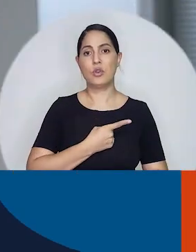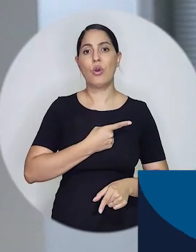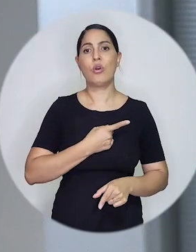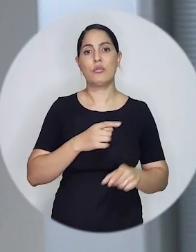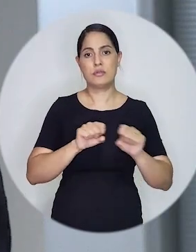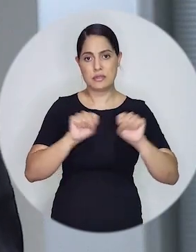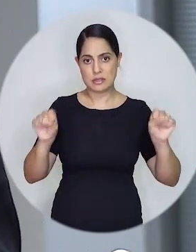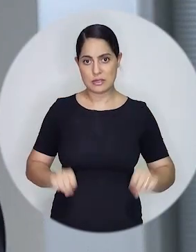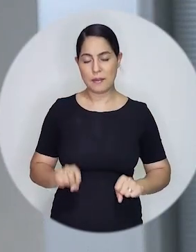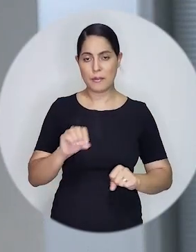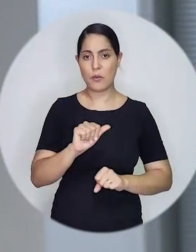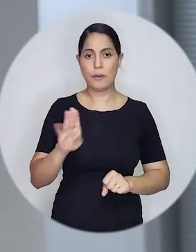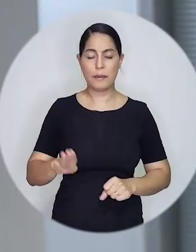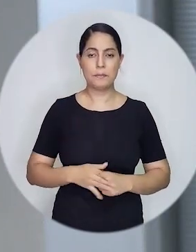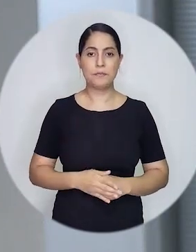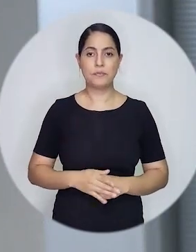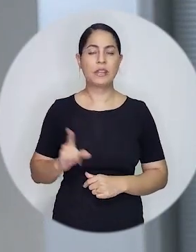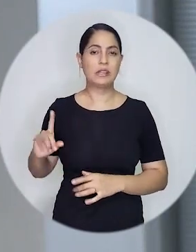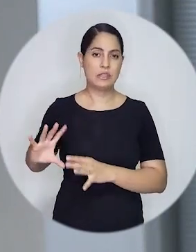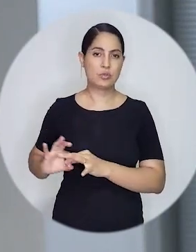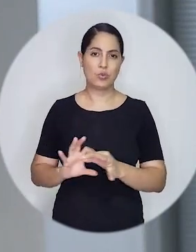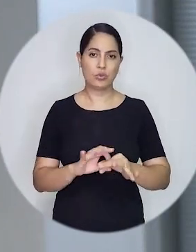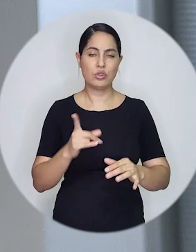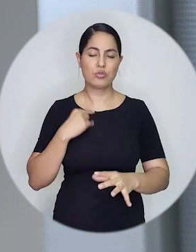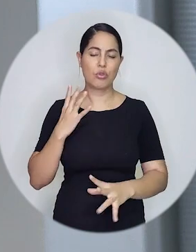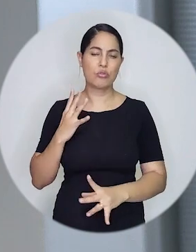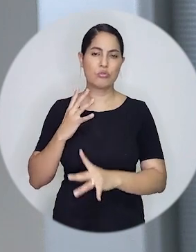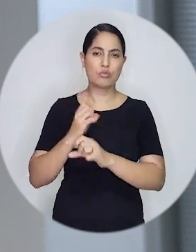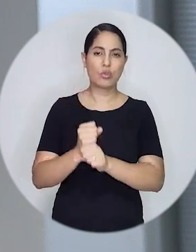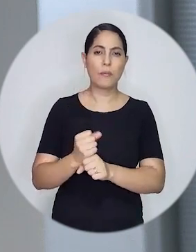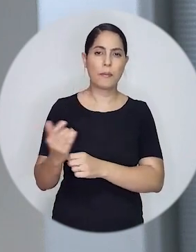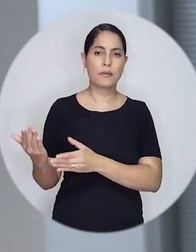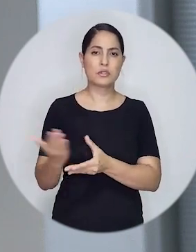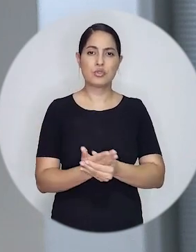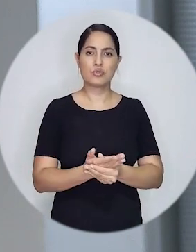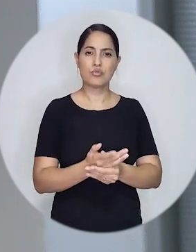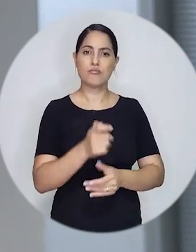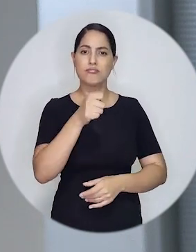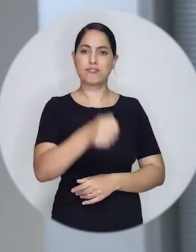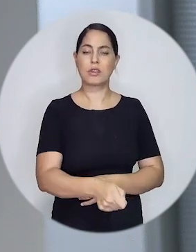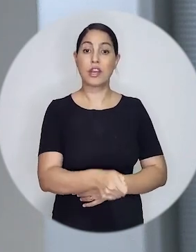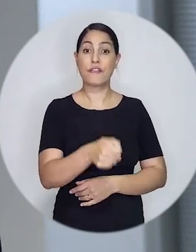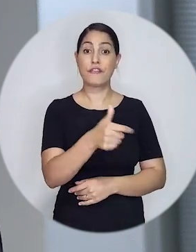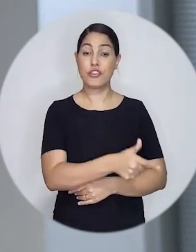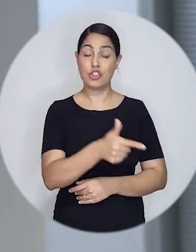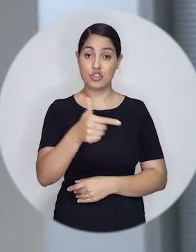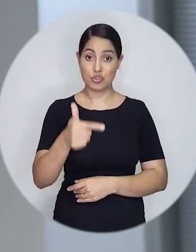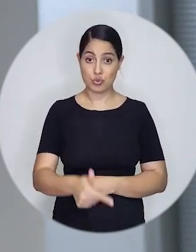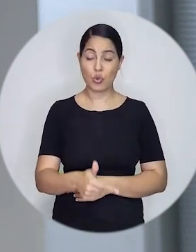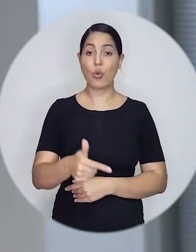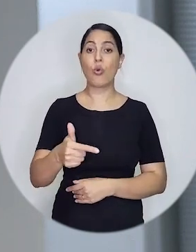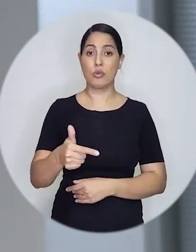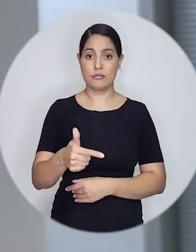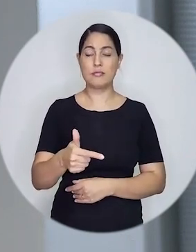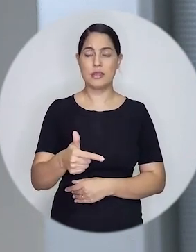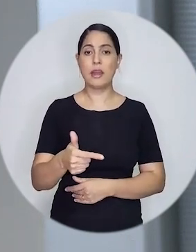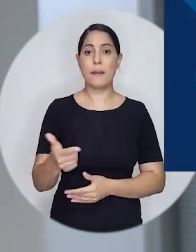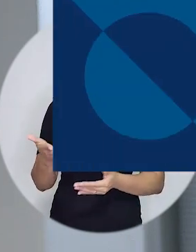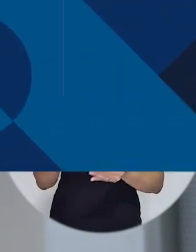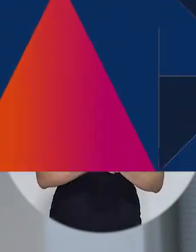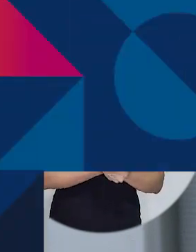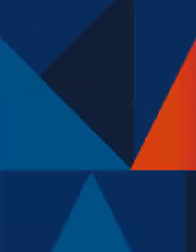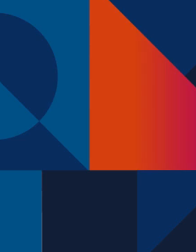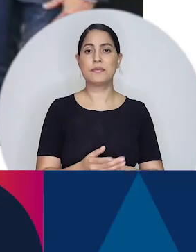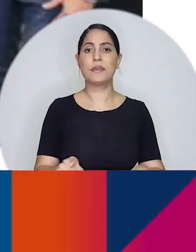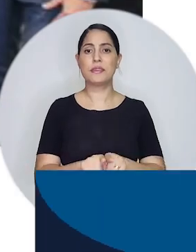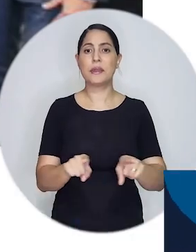E é através dessa reunião, julgamos mais de 22 processos, em que deliberamos durante quase 6 horas